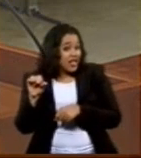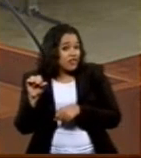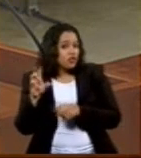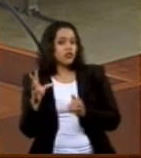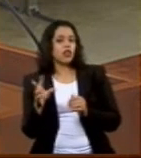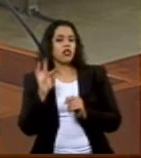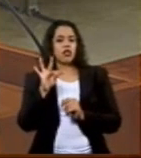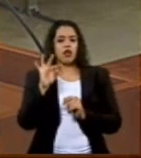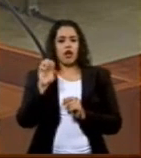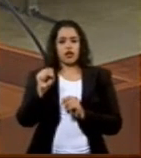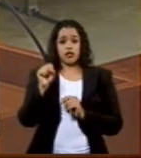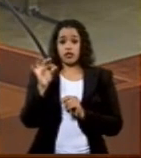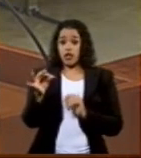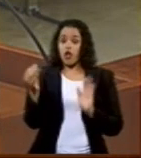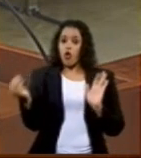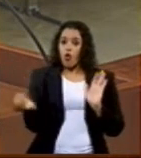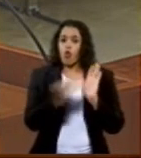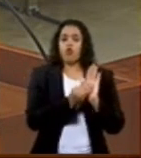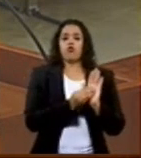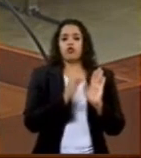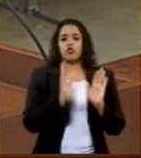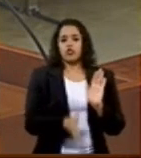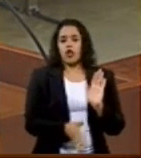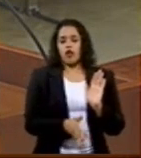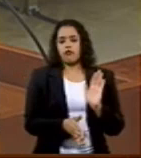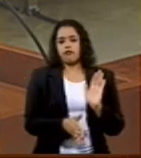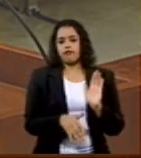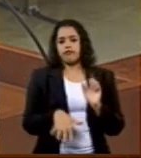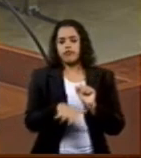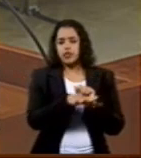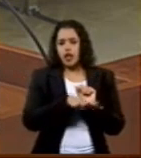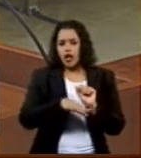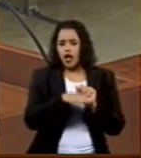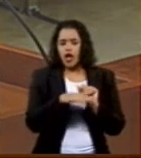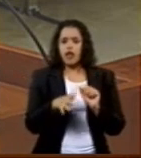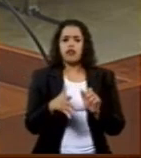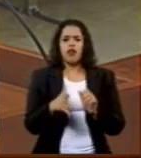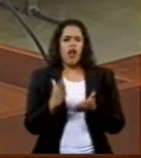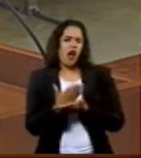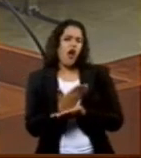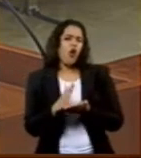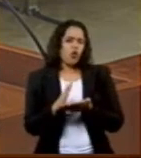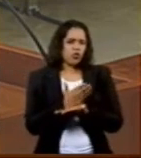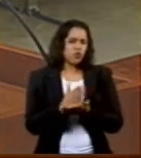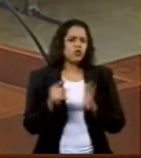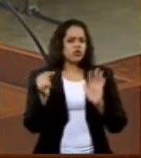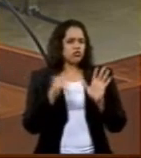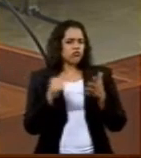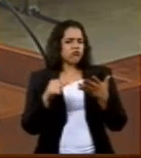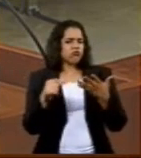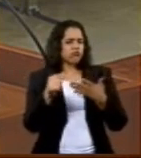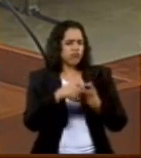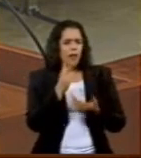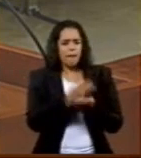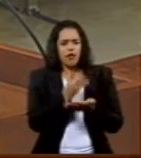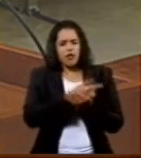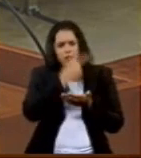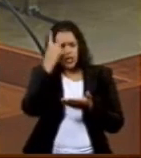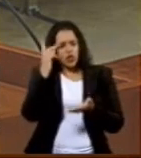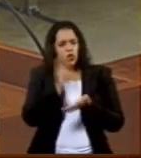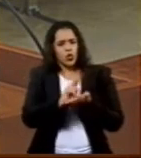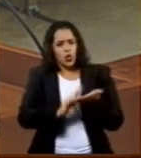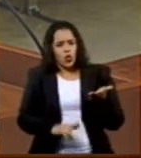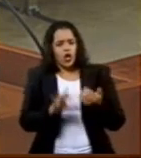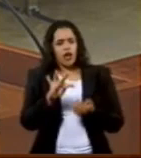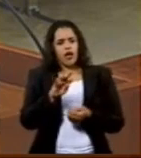fixou posicionamento, jurisprudência pacífica, inclusive com alguns precedentes da mesma relatora, que foi